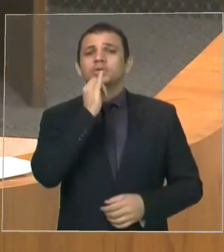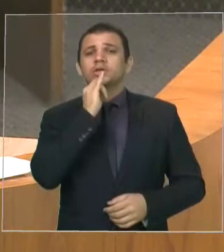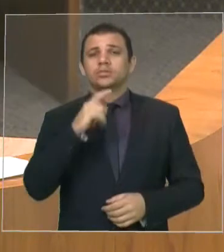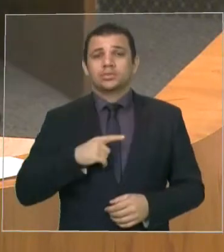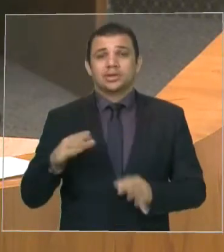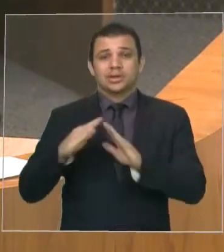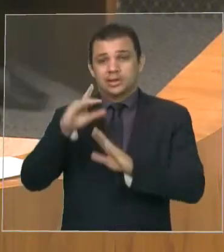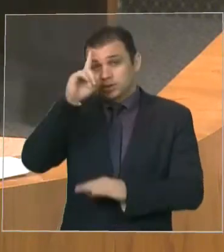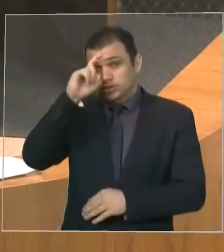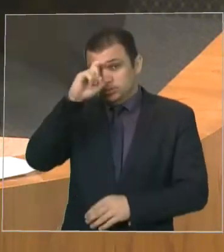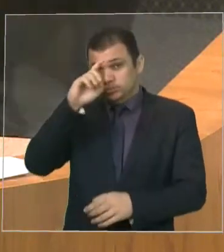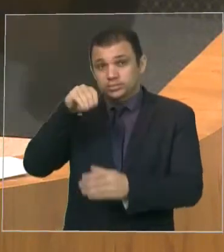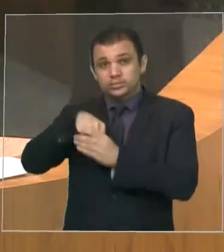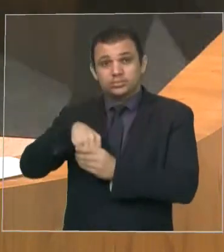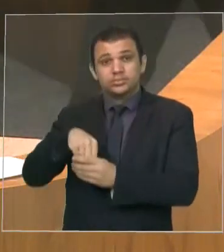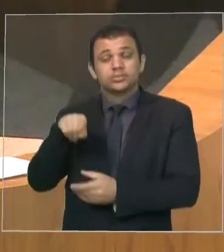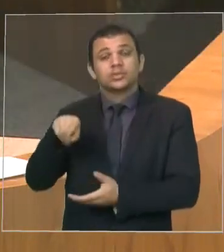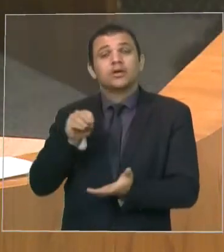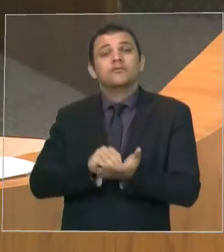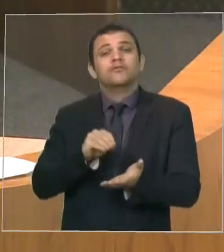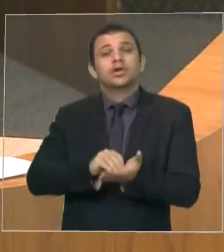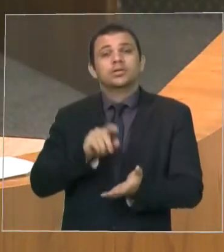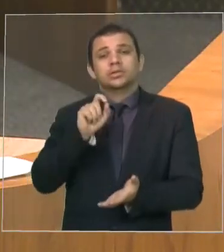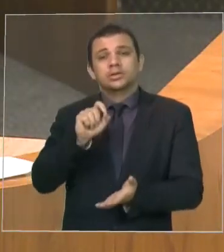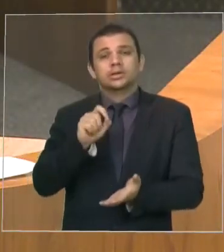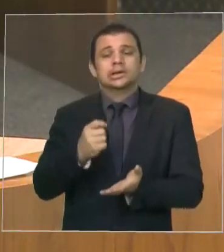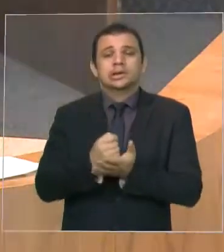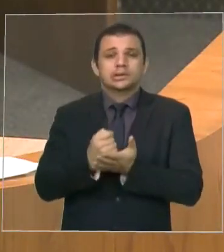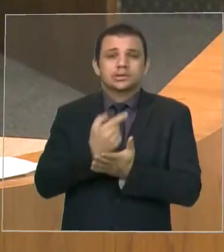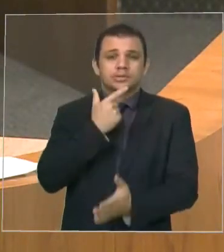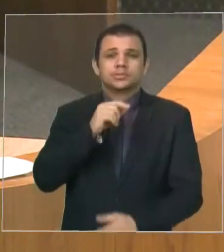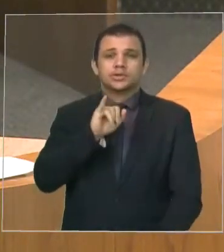para os pacientes que precisam e que recebem pelo Estado.